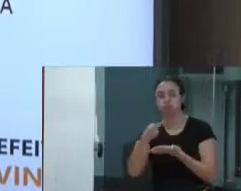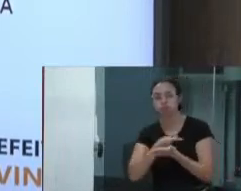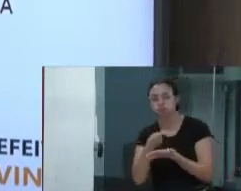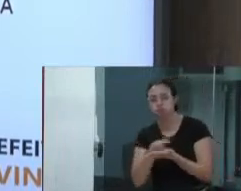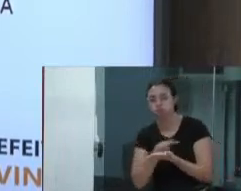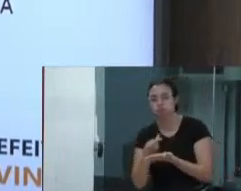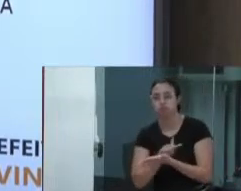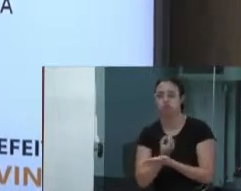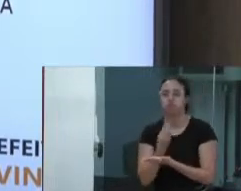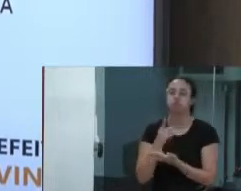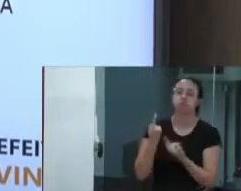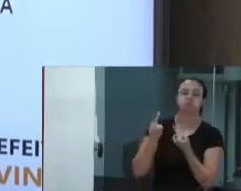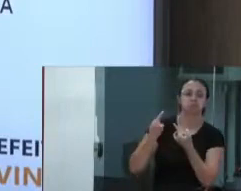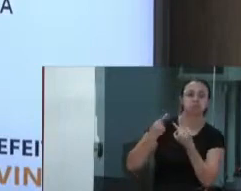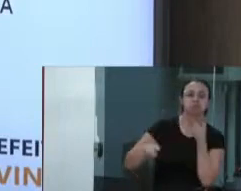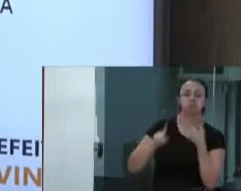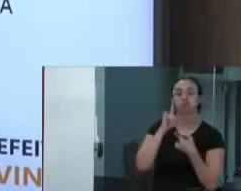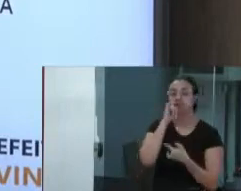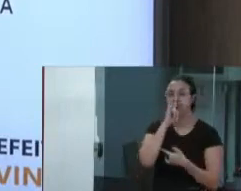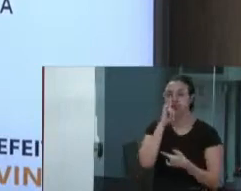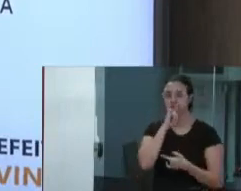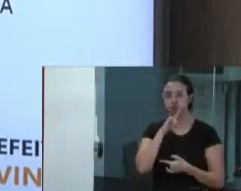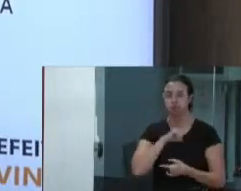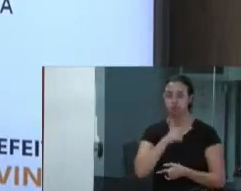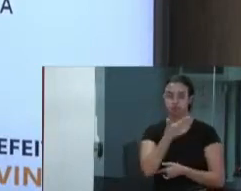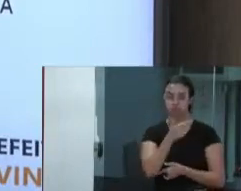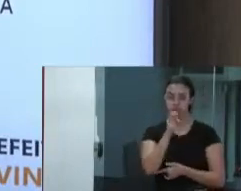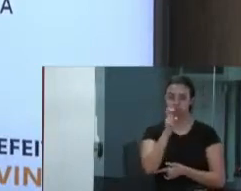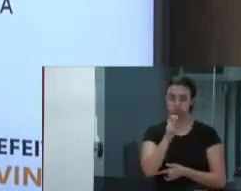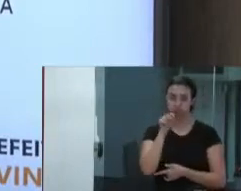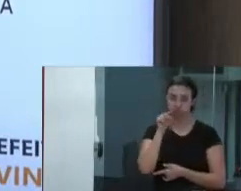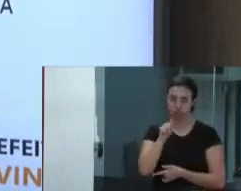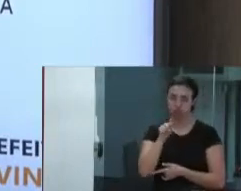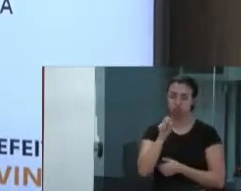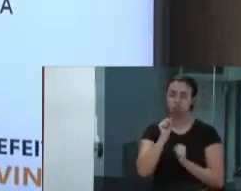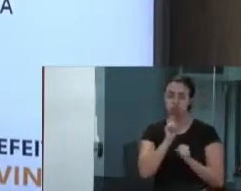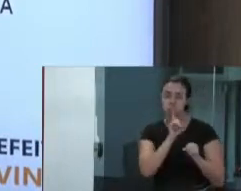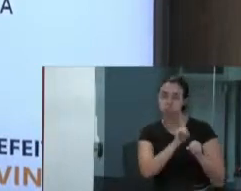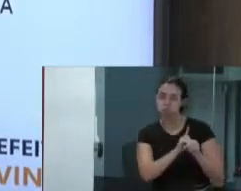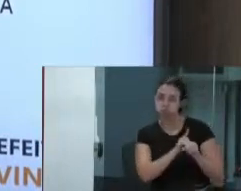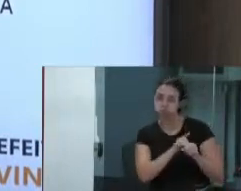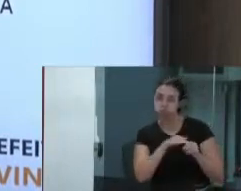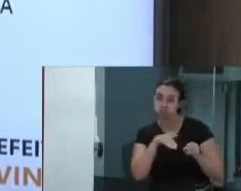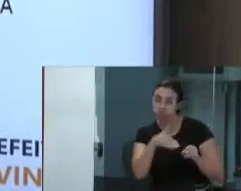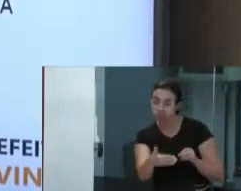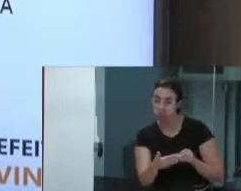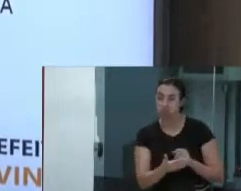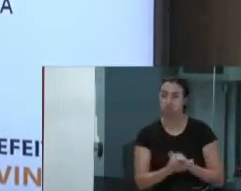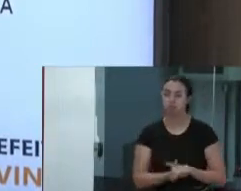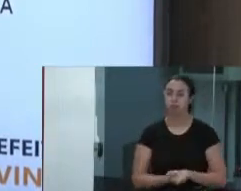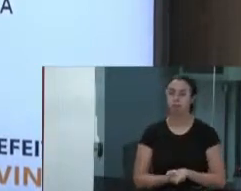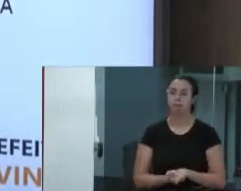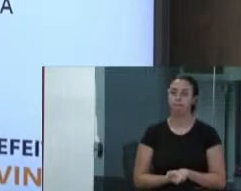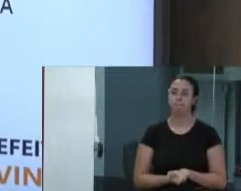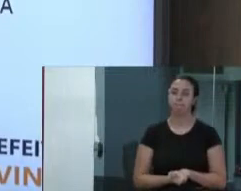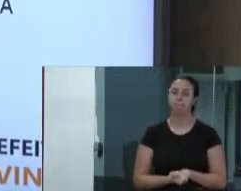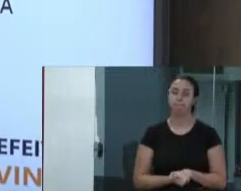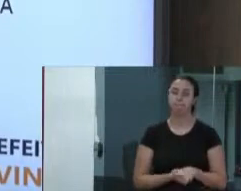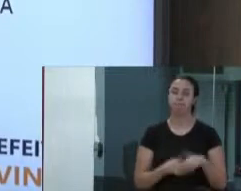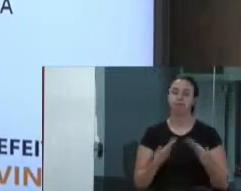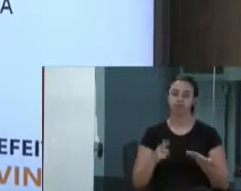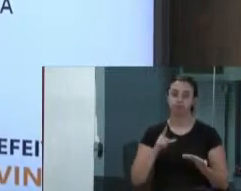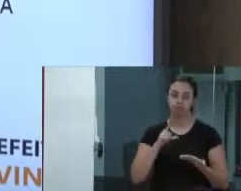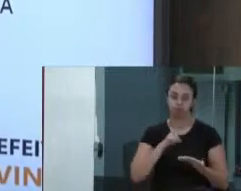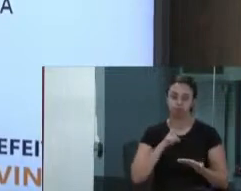por alguma inconsistência. Né, temos ainda 25 mil que está para cair a qualquer momento, então que também está em trâmite. Então, já